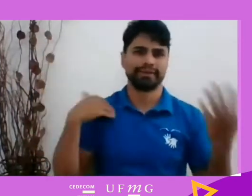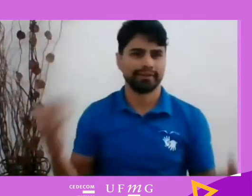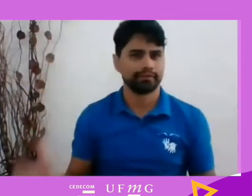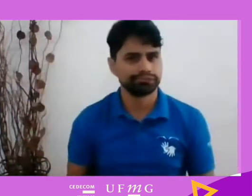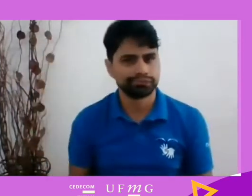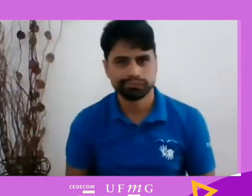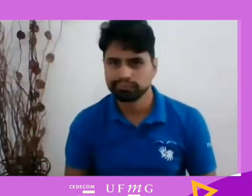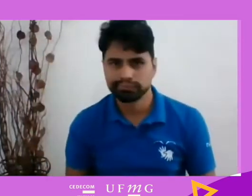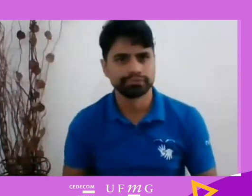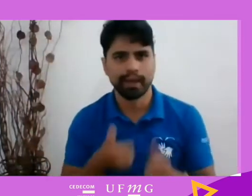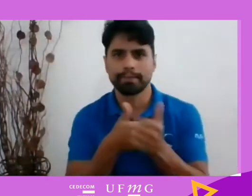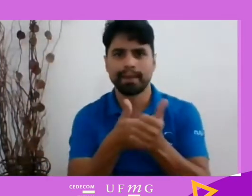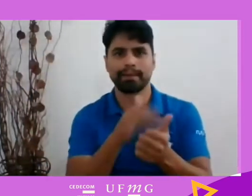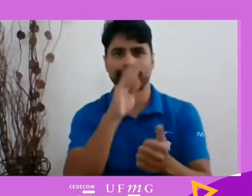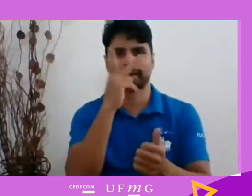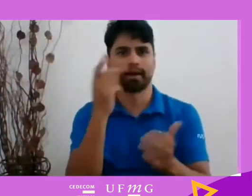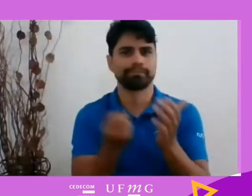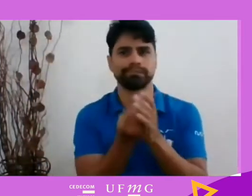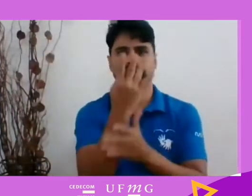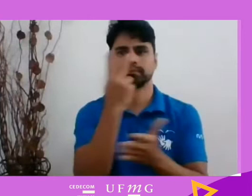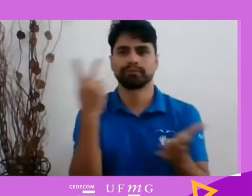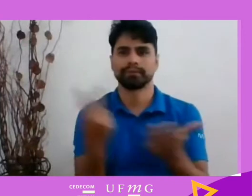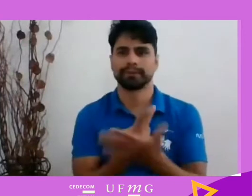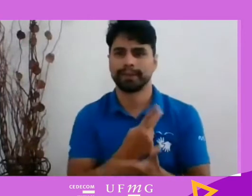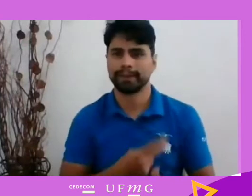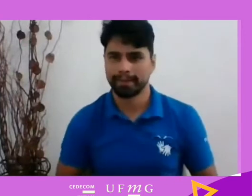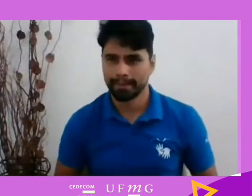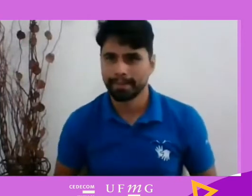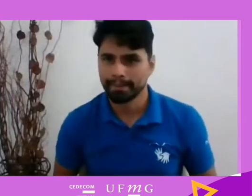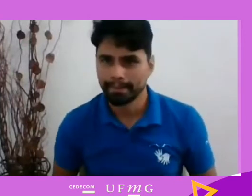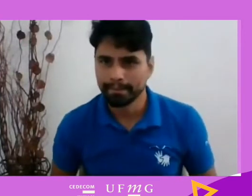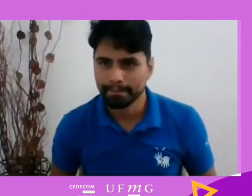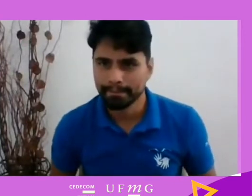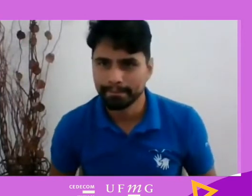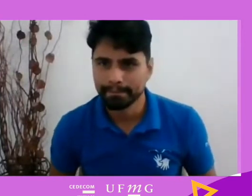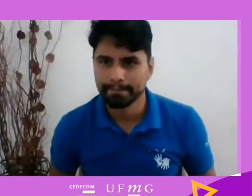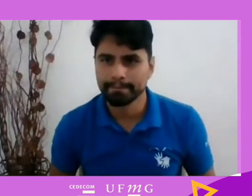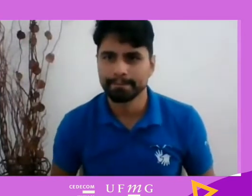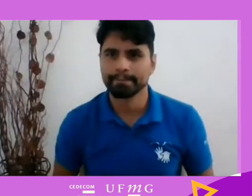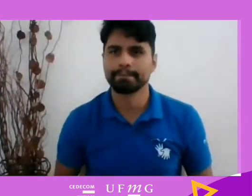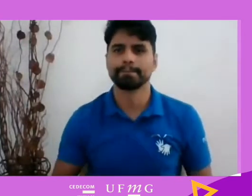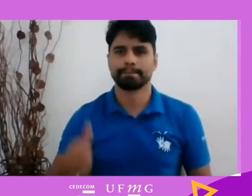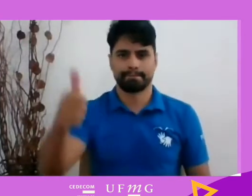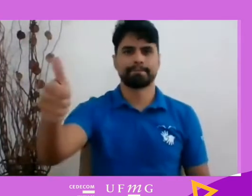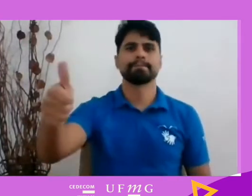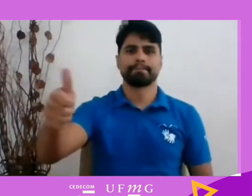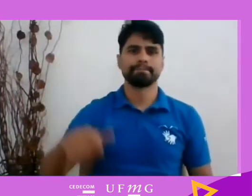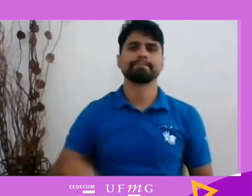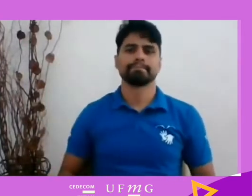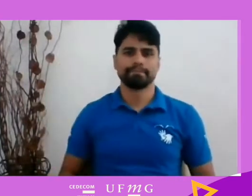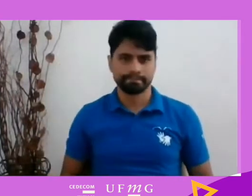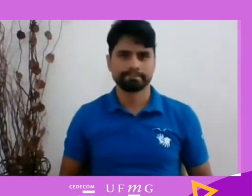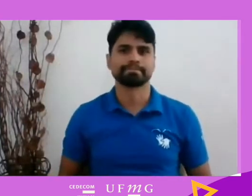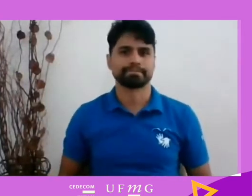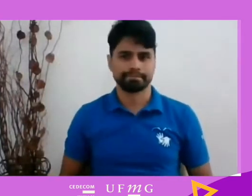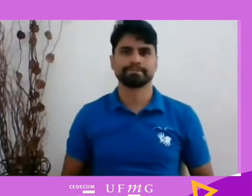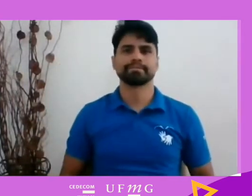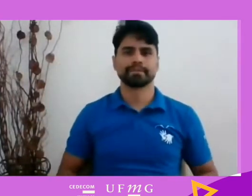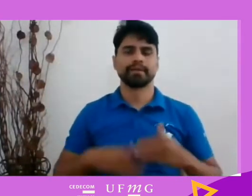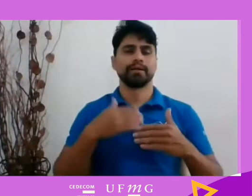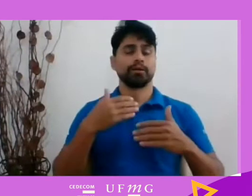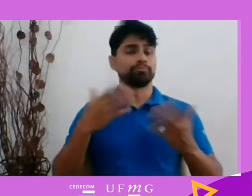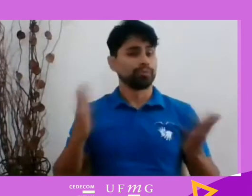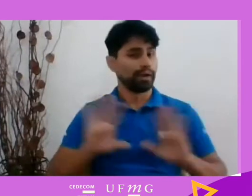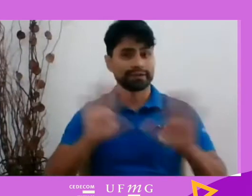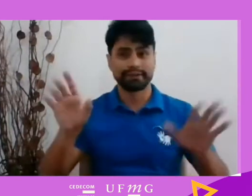está sendo buscado. Então, por exemplo, isso é uma informação importantíssima em termos de saúde pública. Né? Como é que a gente tem